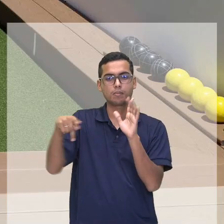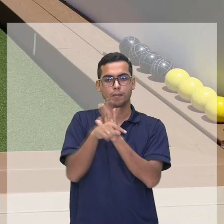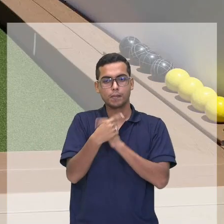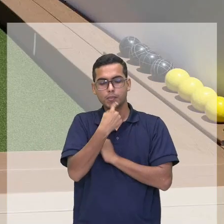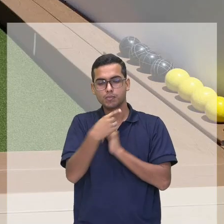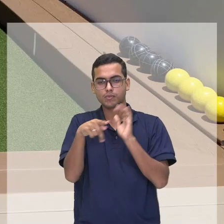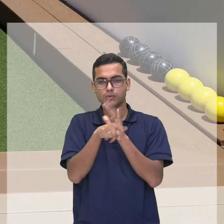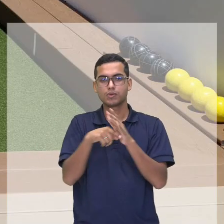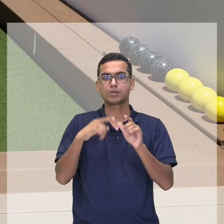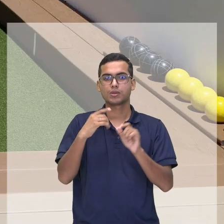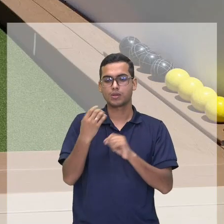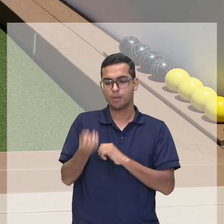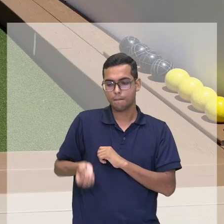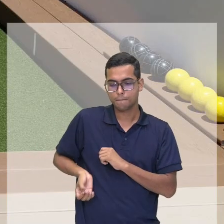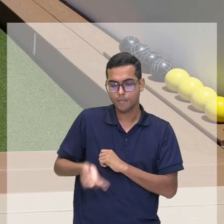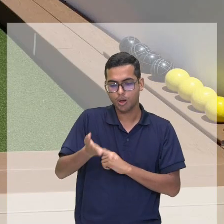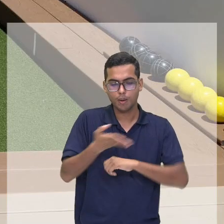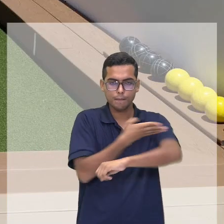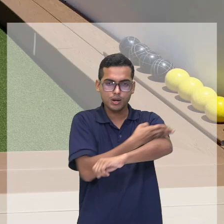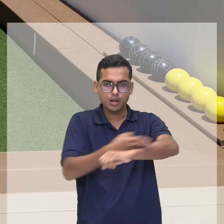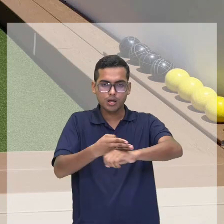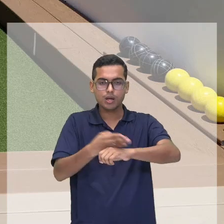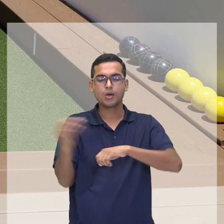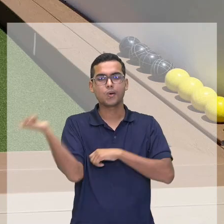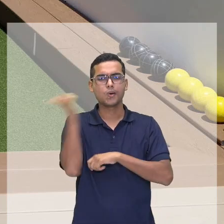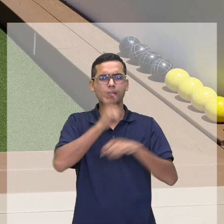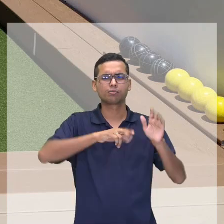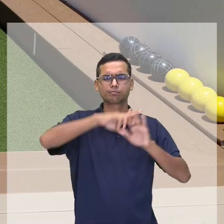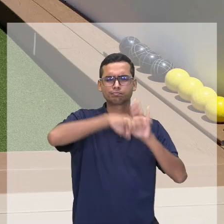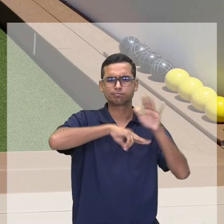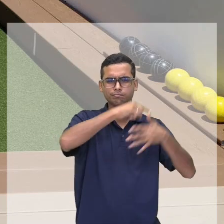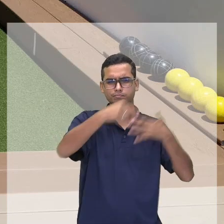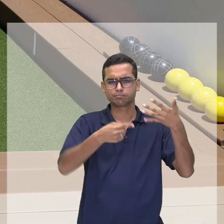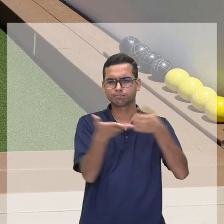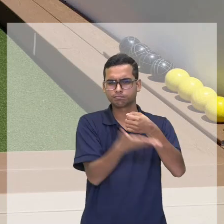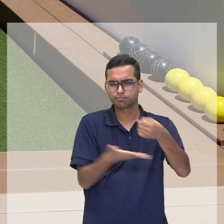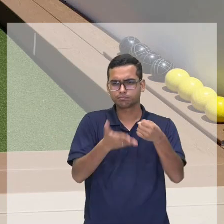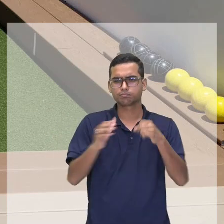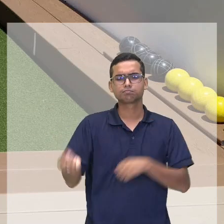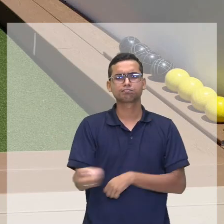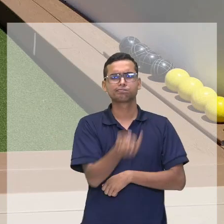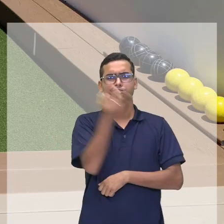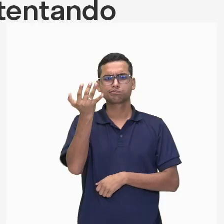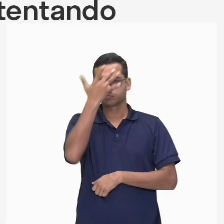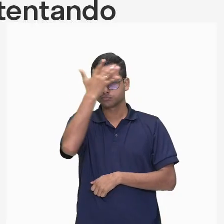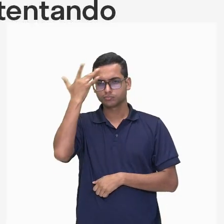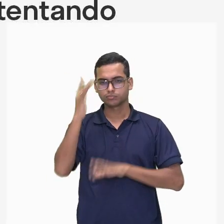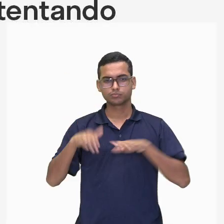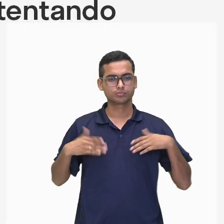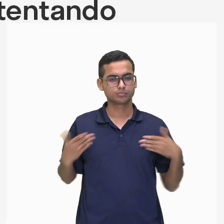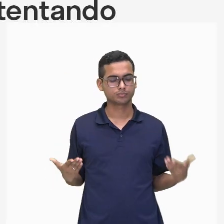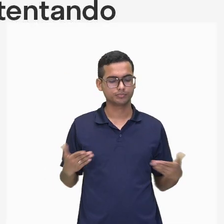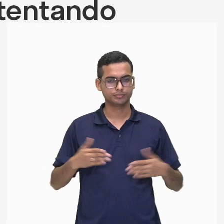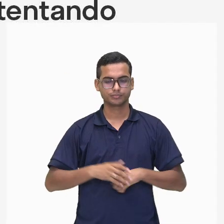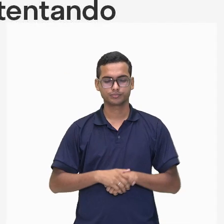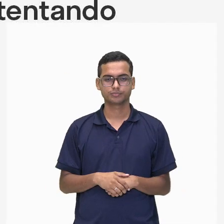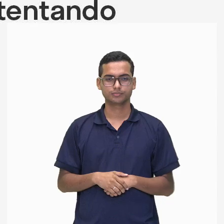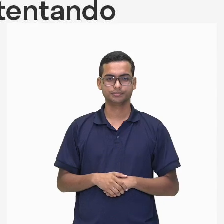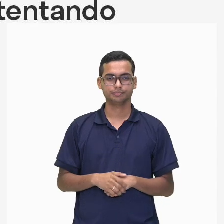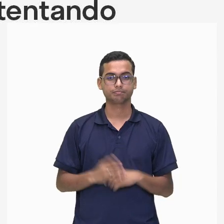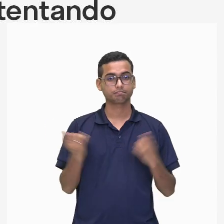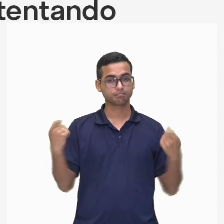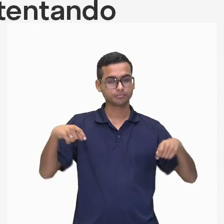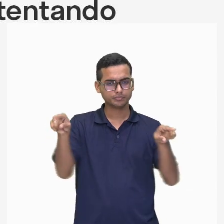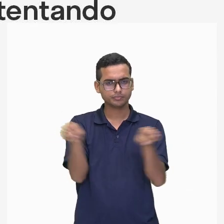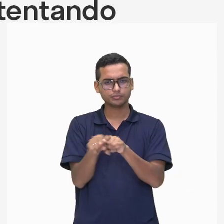temos as regras básicas da bocha. Qual é a quantidade de jogadores? Ela pode ser